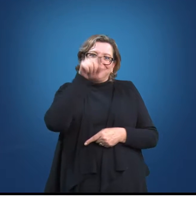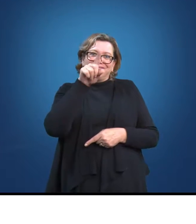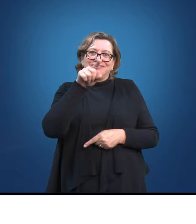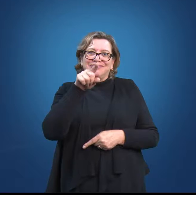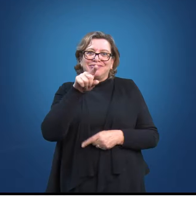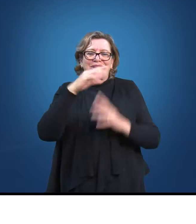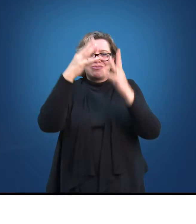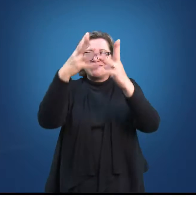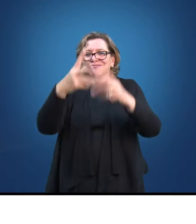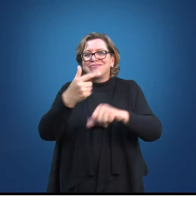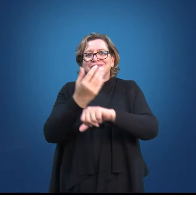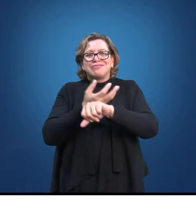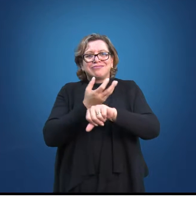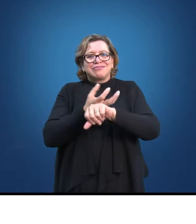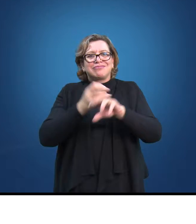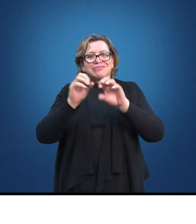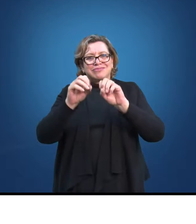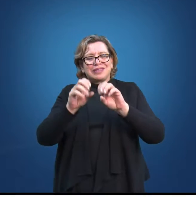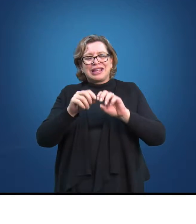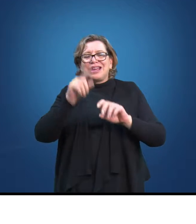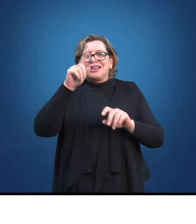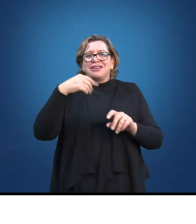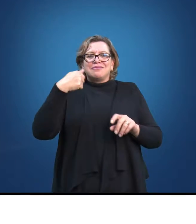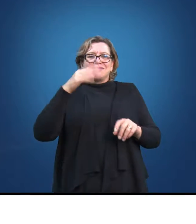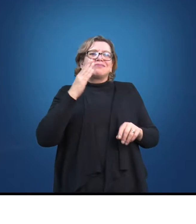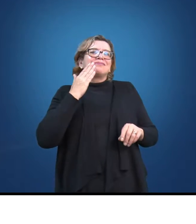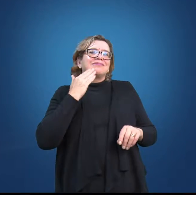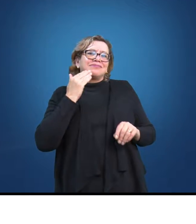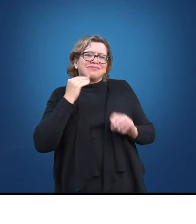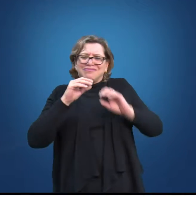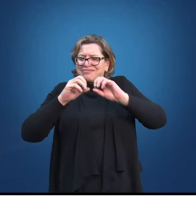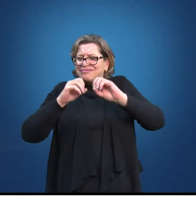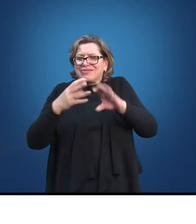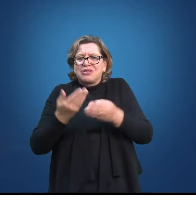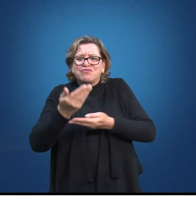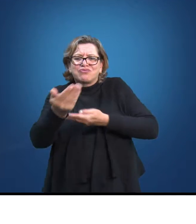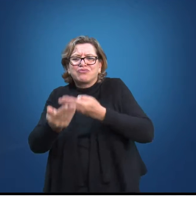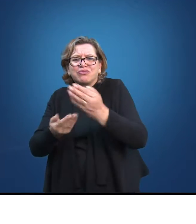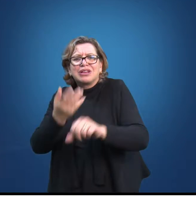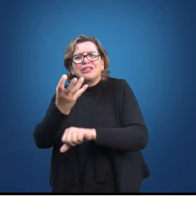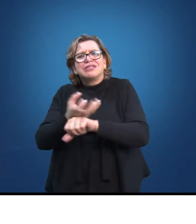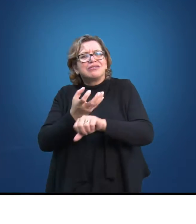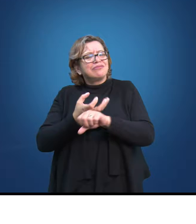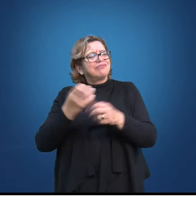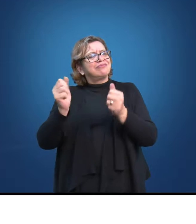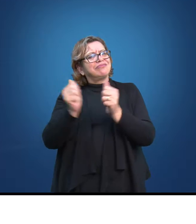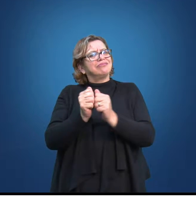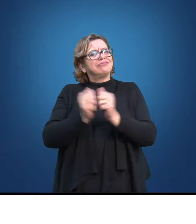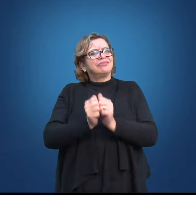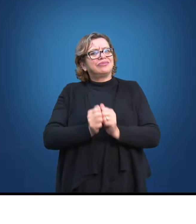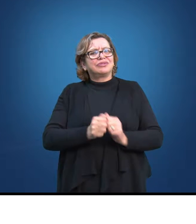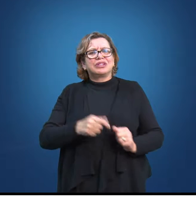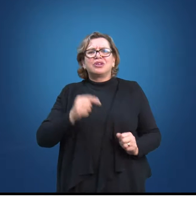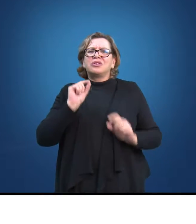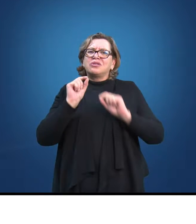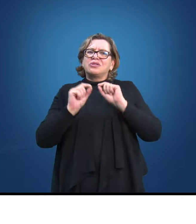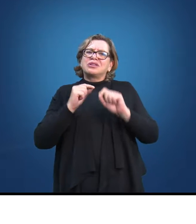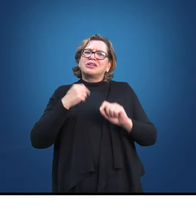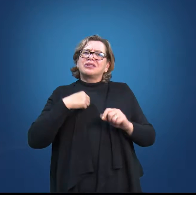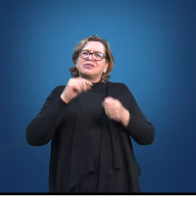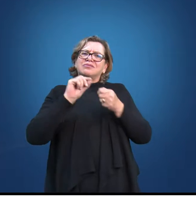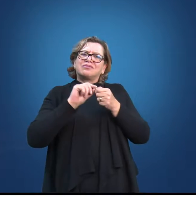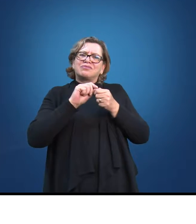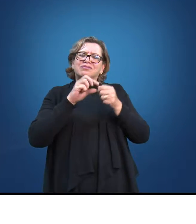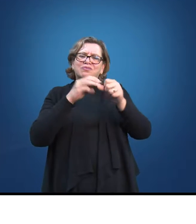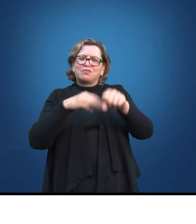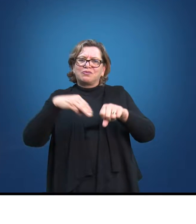fácil você trabalhar de forma interdisciplinar para você dar conta dos conteúdos. Então, veja, essa é a minha produção que eu fiz no